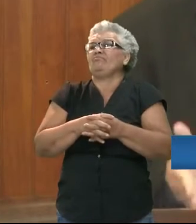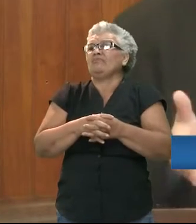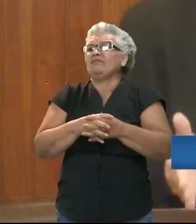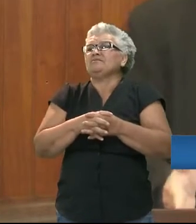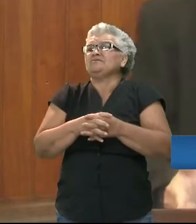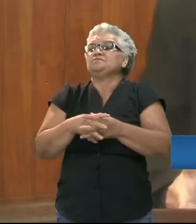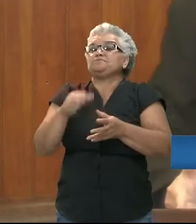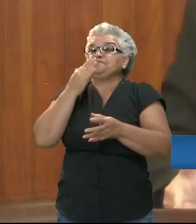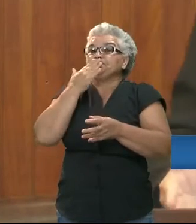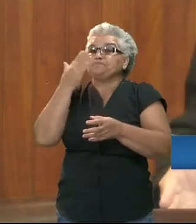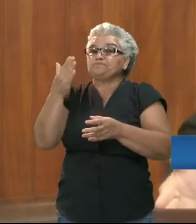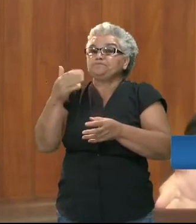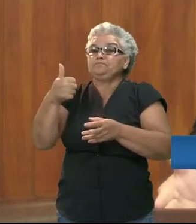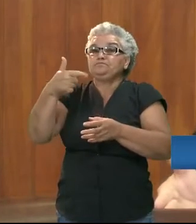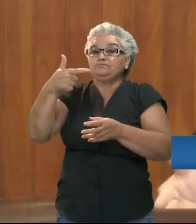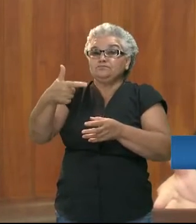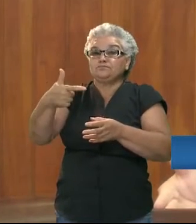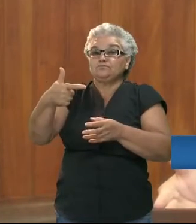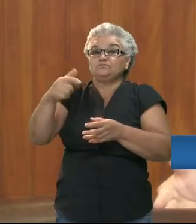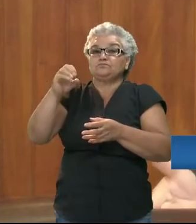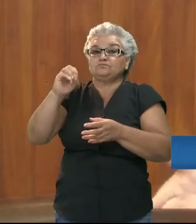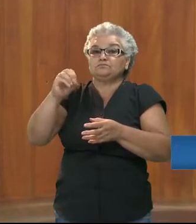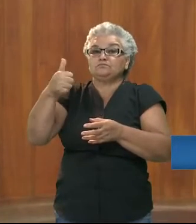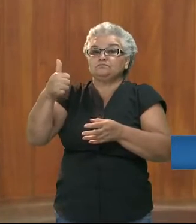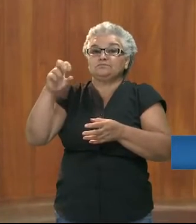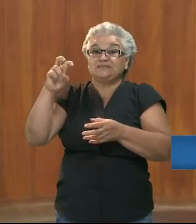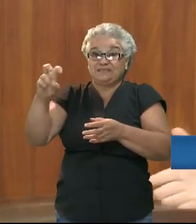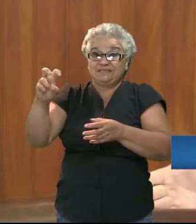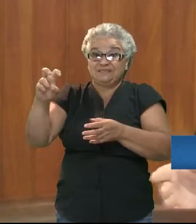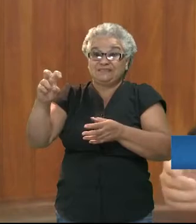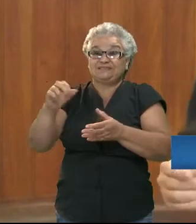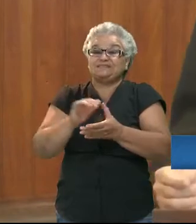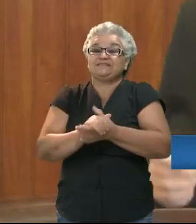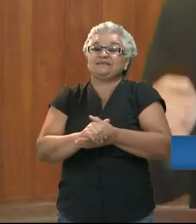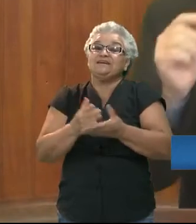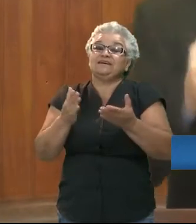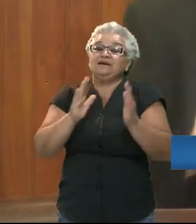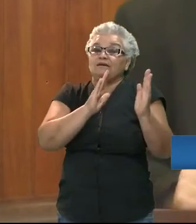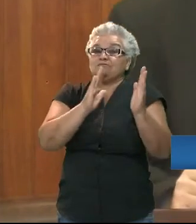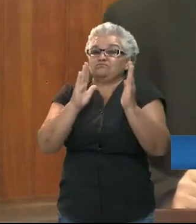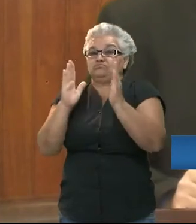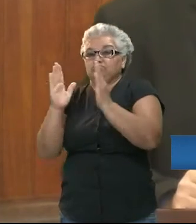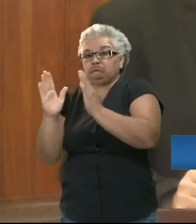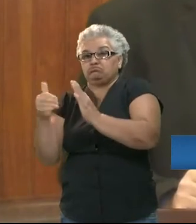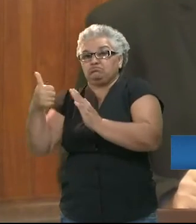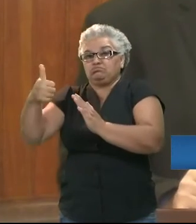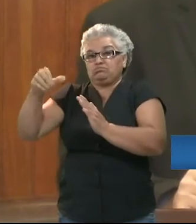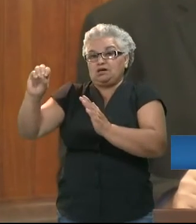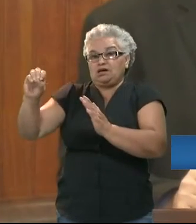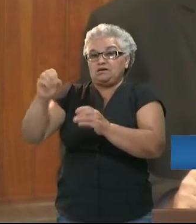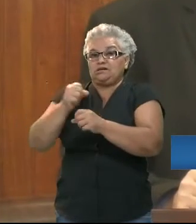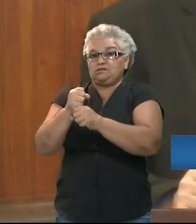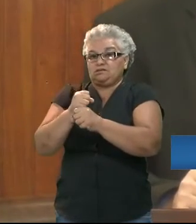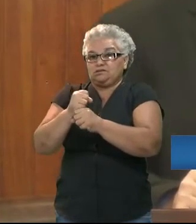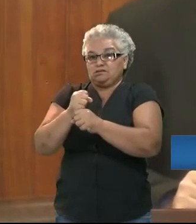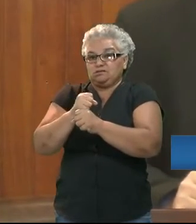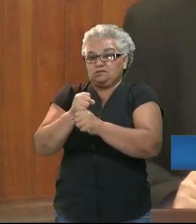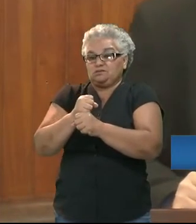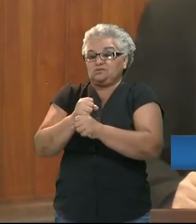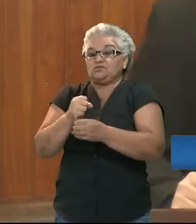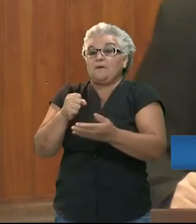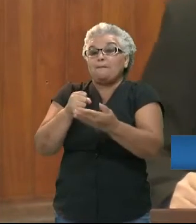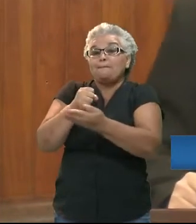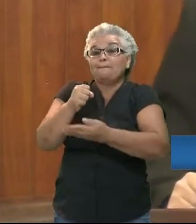2015, quando nós votamos, a 2005, ou seja, buscávamos os 10 anos anteriores, e com base nos